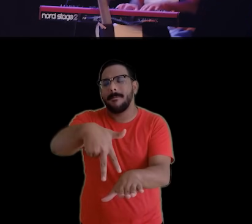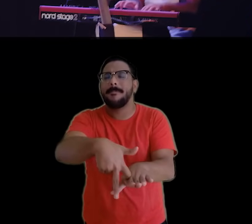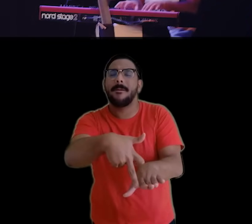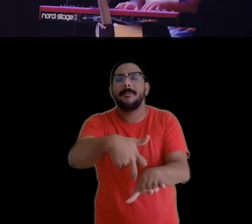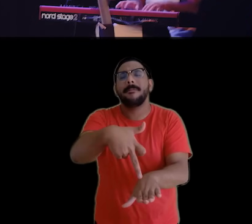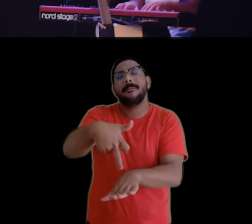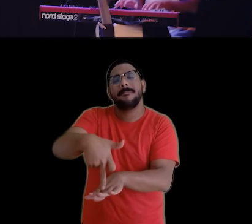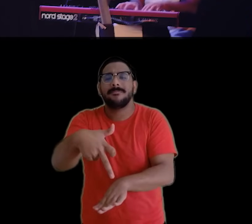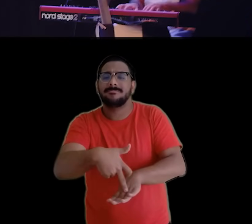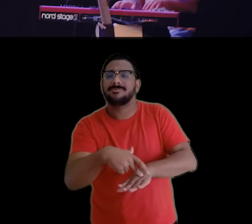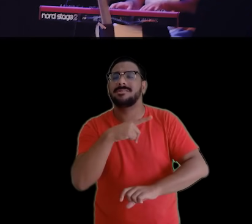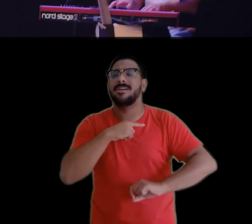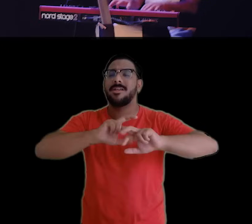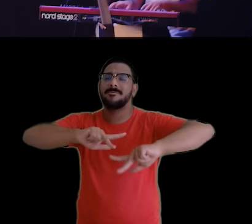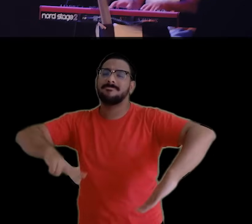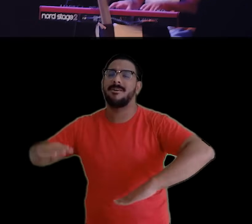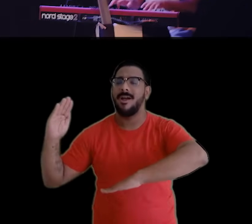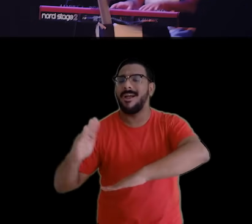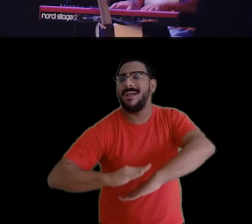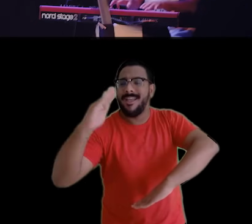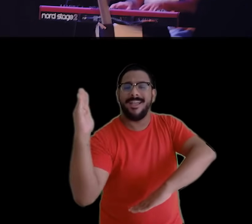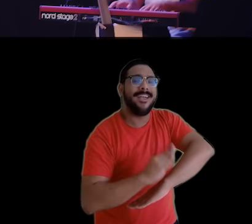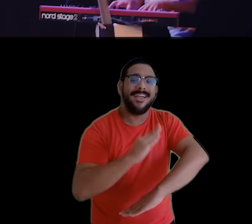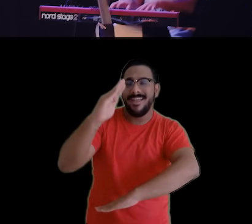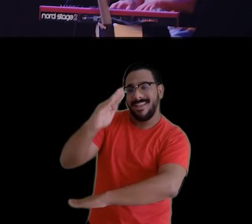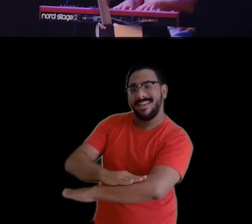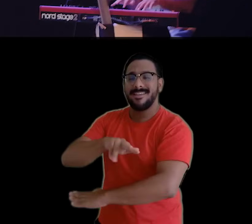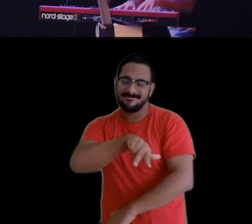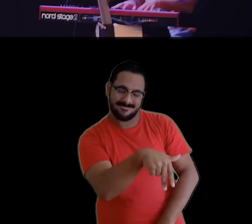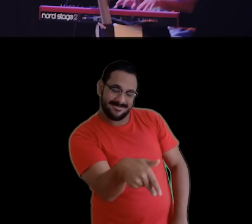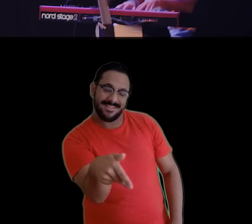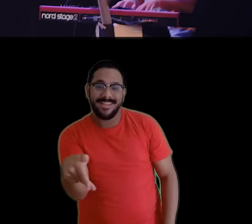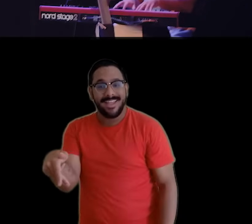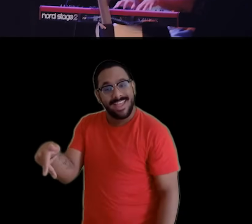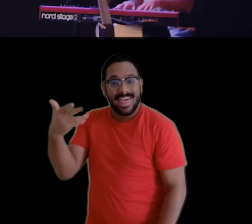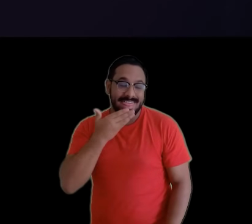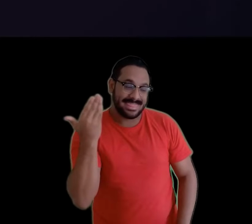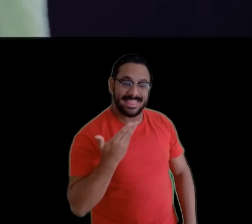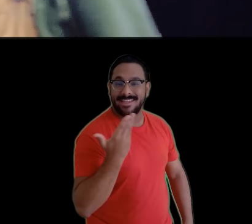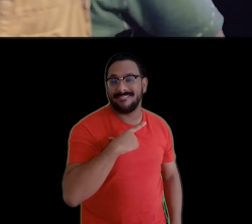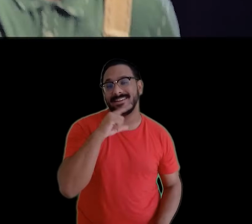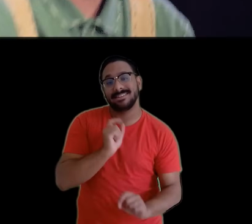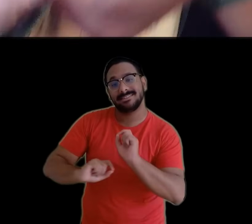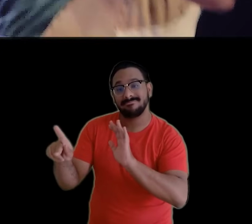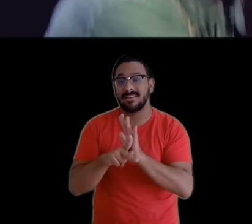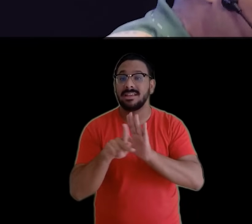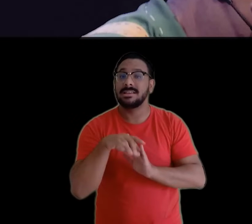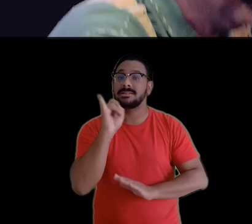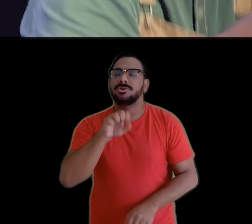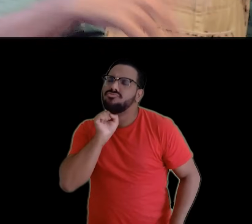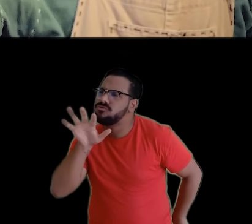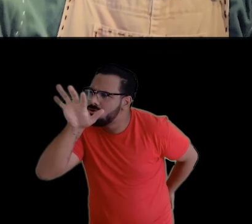veio aqui o Saci Pererê, perguntou se o curupira anda de costas mesmo quando ninguém